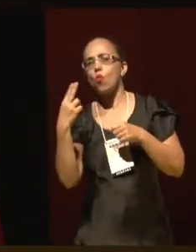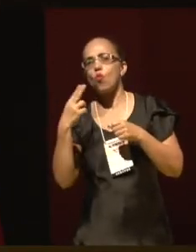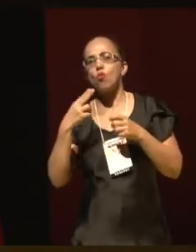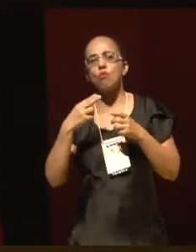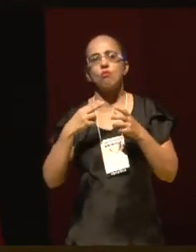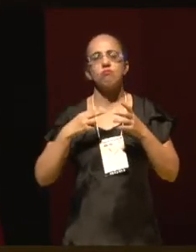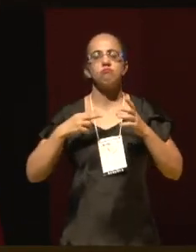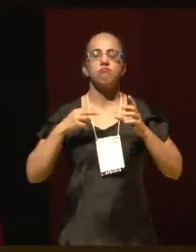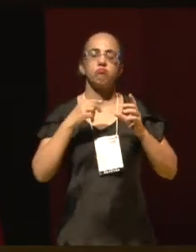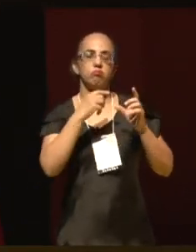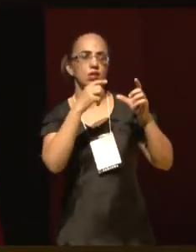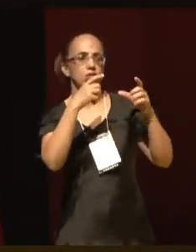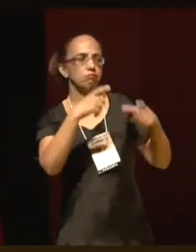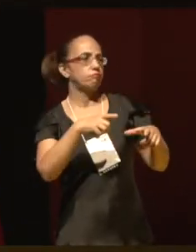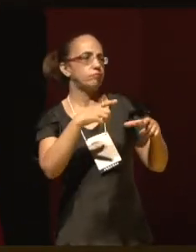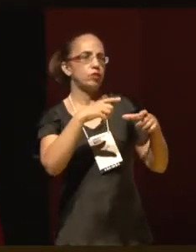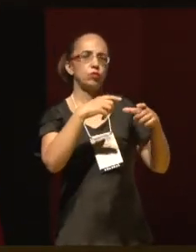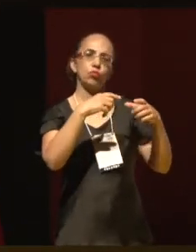Então,